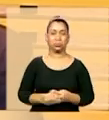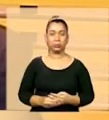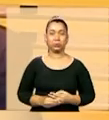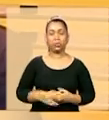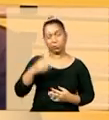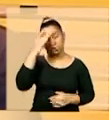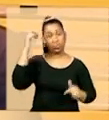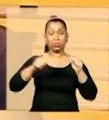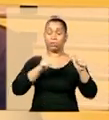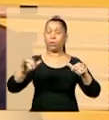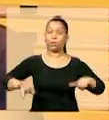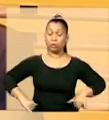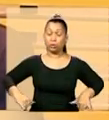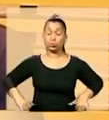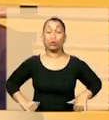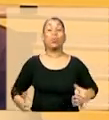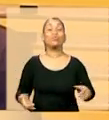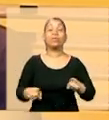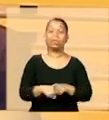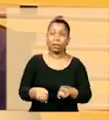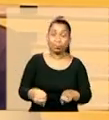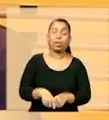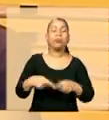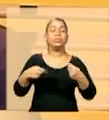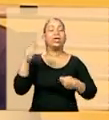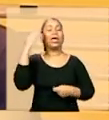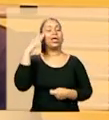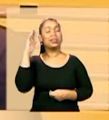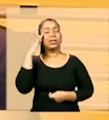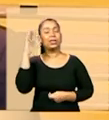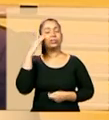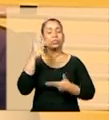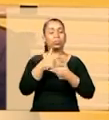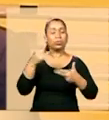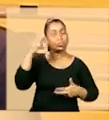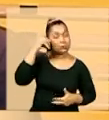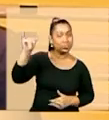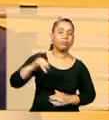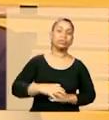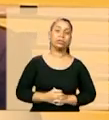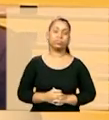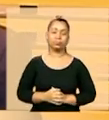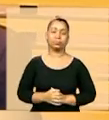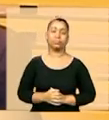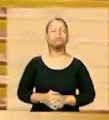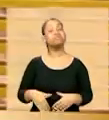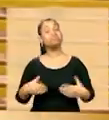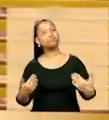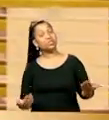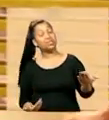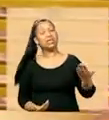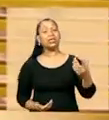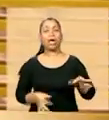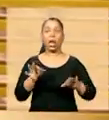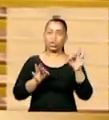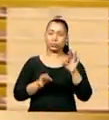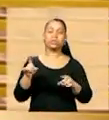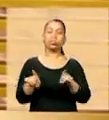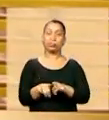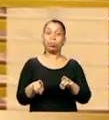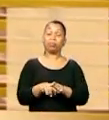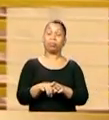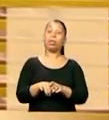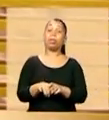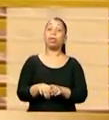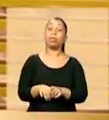humilhações que o trabalhador sofre, que isso também tem que ser entendido como uma medida preventiva. Olha só. Perfeito. Doutor, e a Justiça também